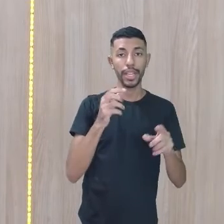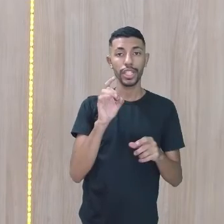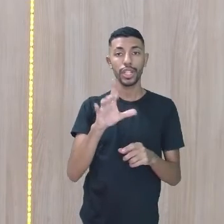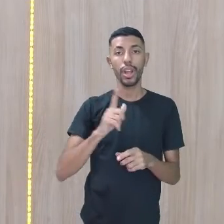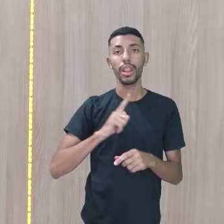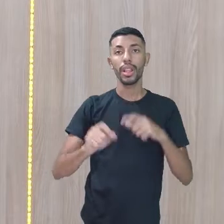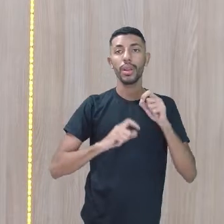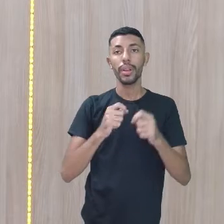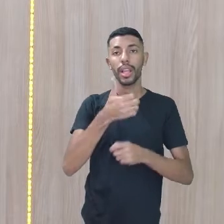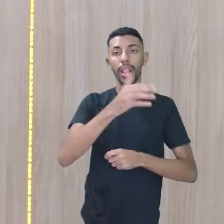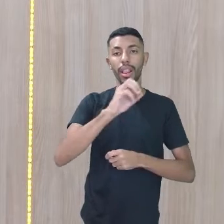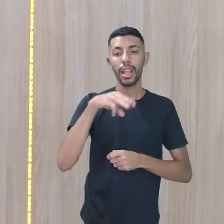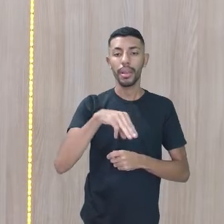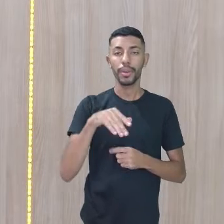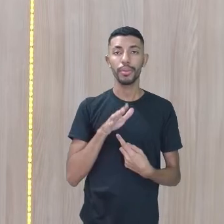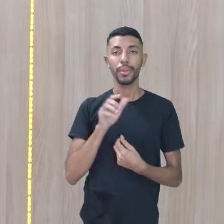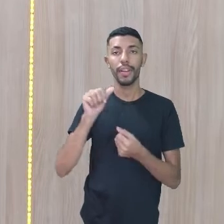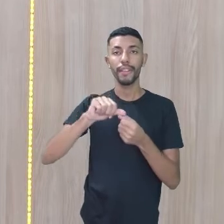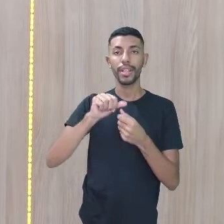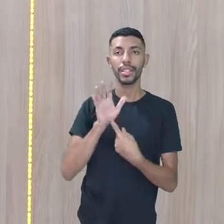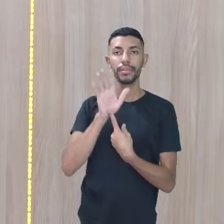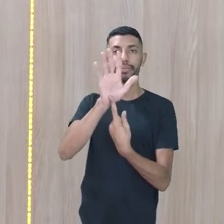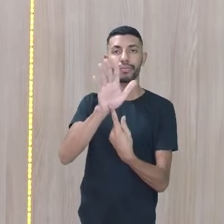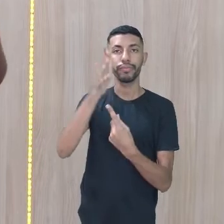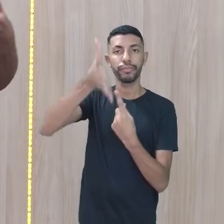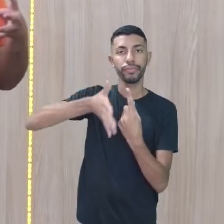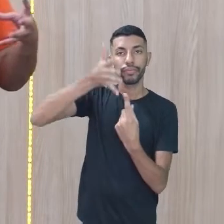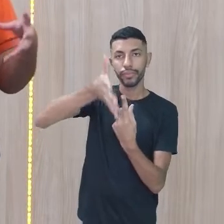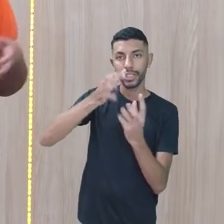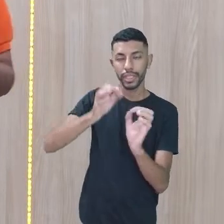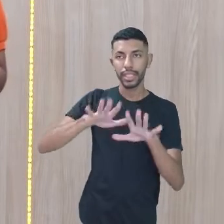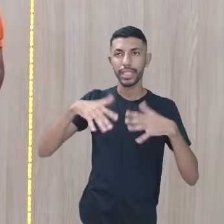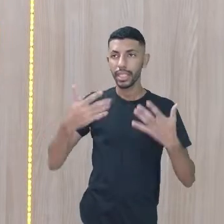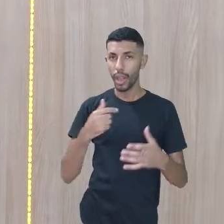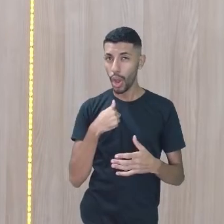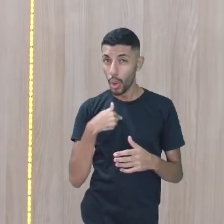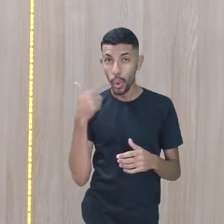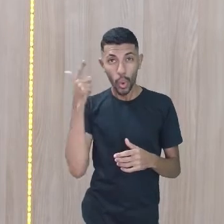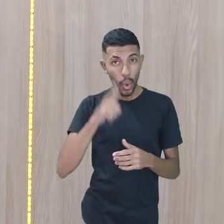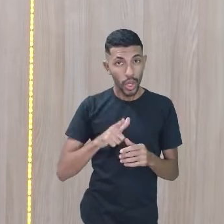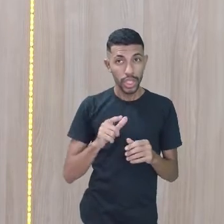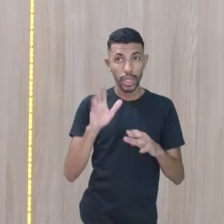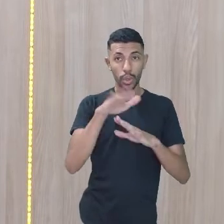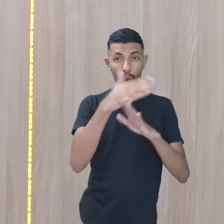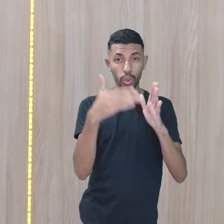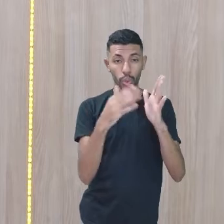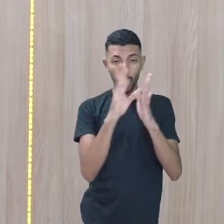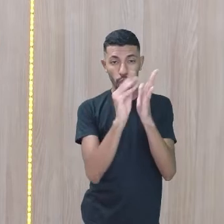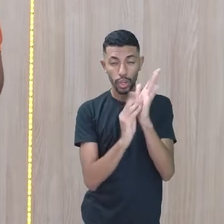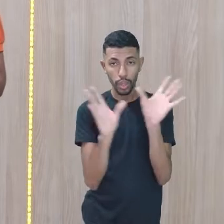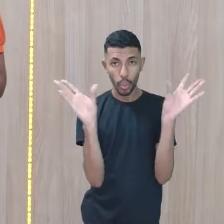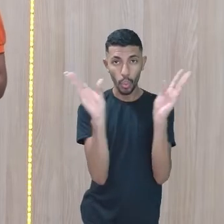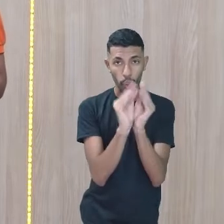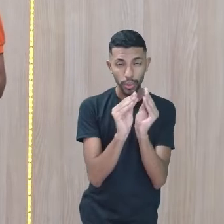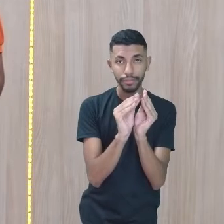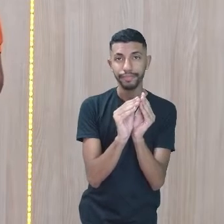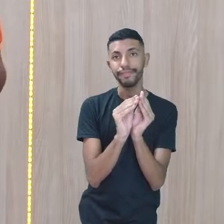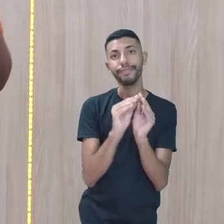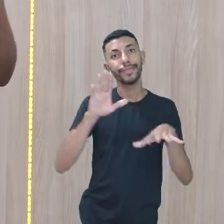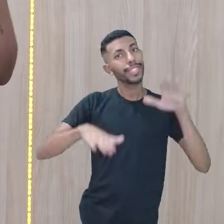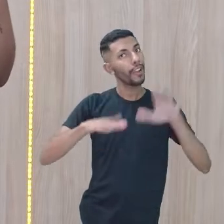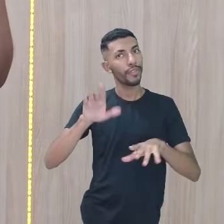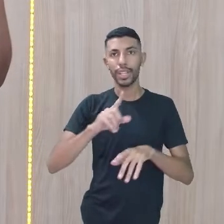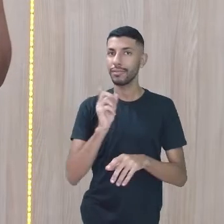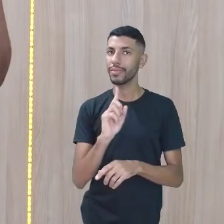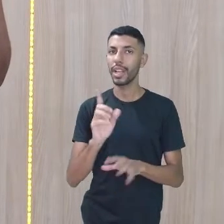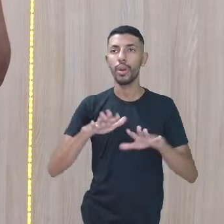uma palestra, para fazer uma exposição oral. Eu consigo em 10 minutos condensar todo o conteúdo? Possivelmente não.